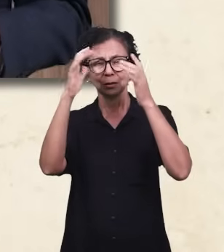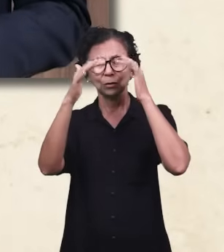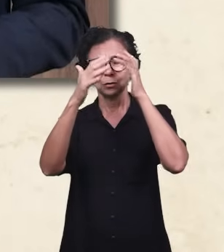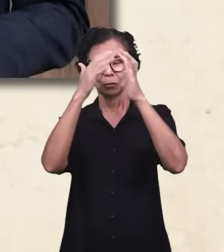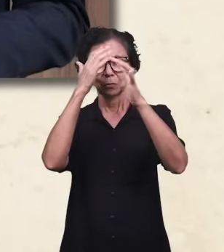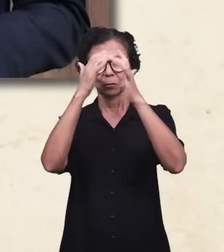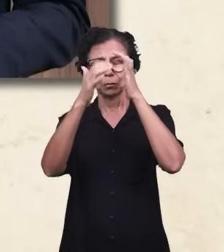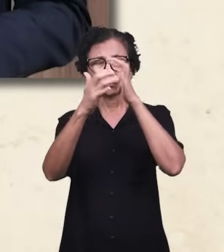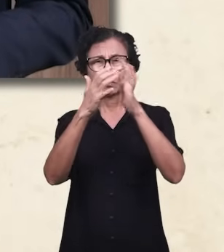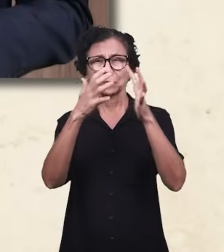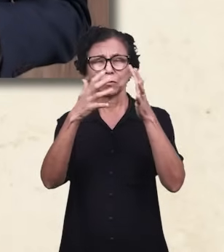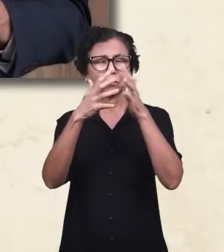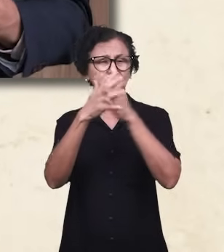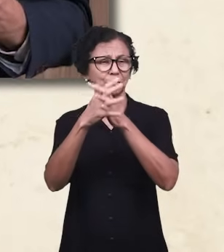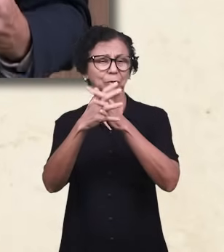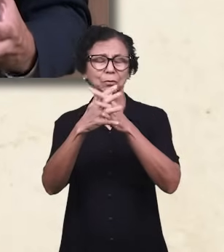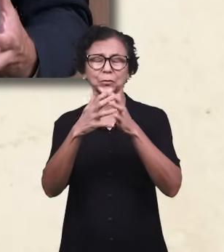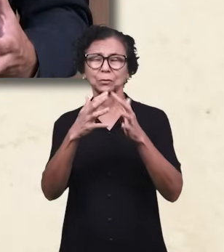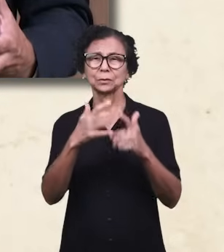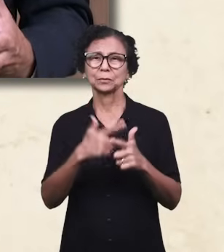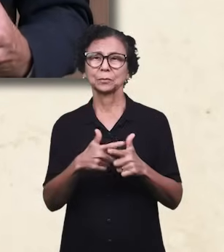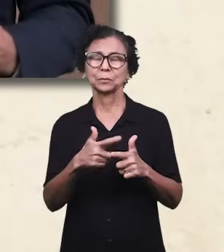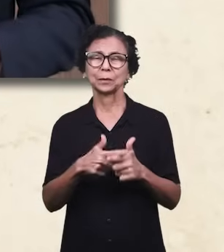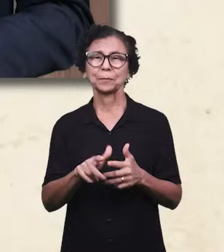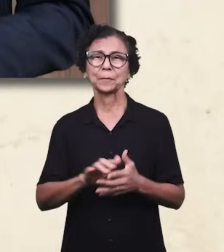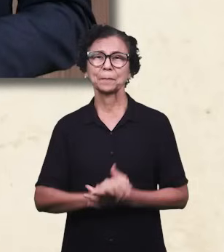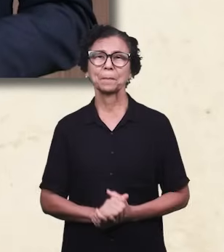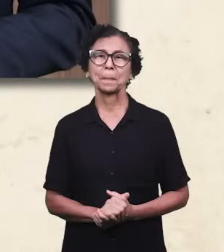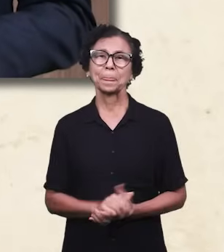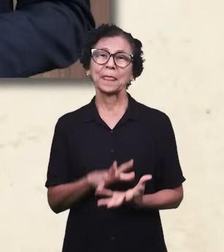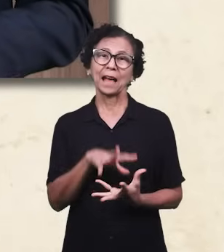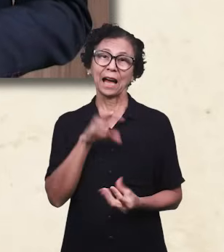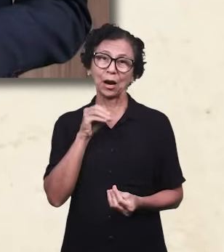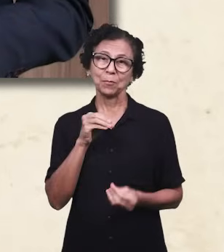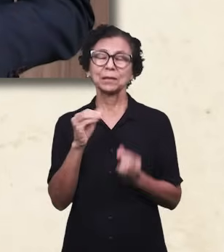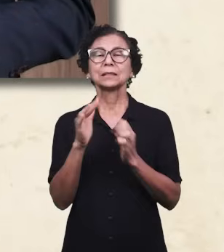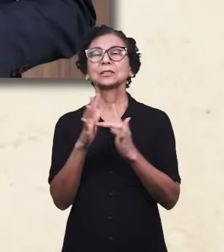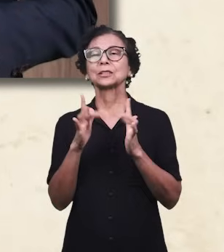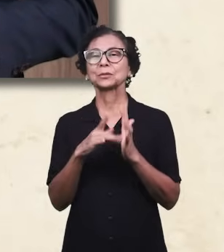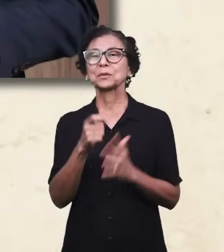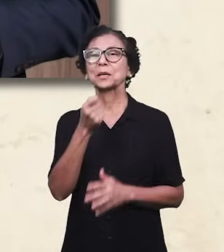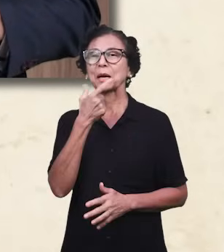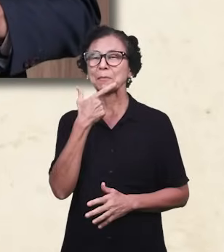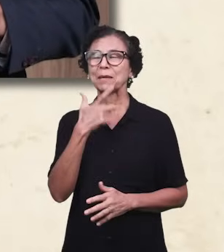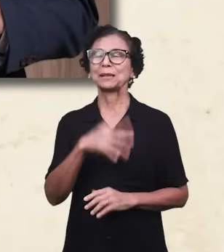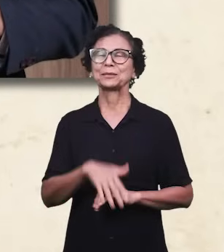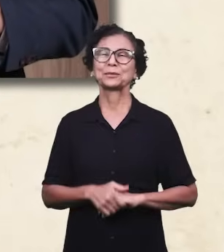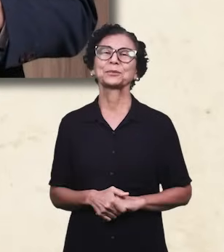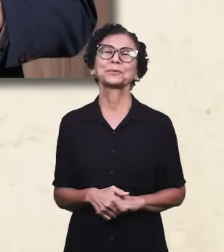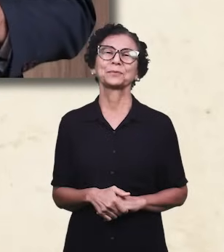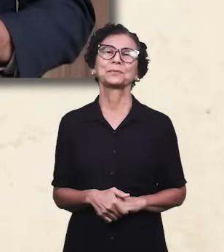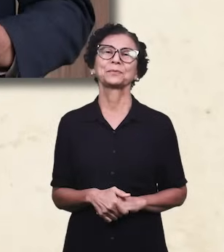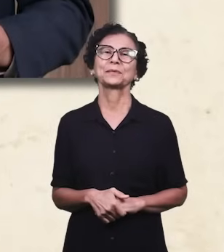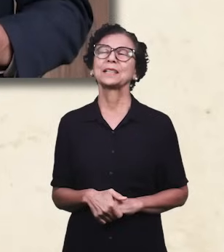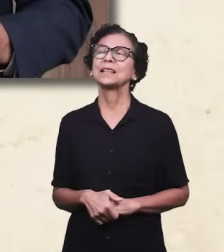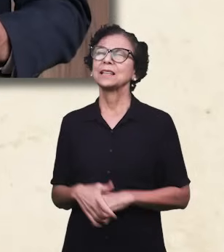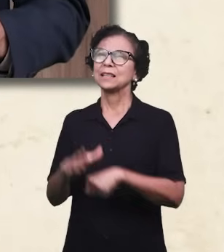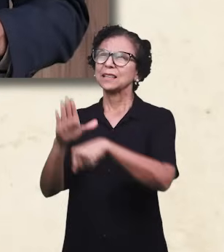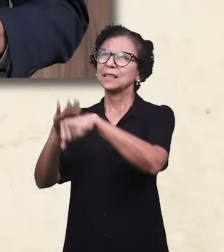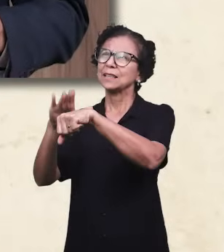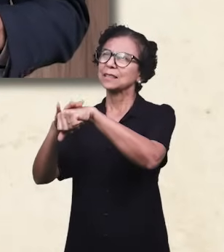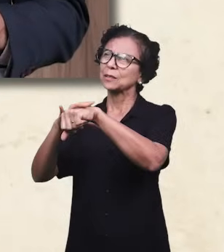alma, Jesus é o grande remédio. Jesus, a cura está